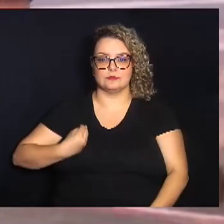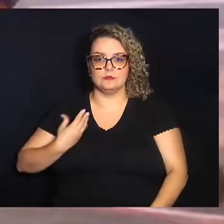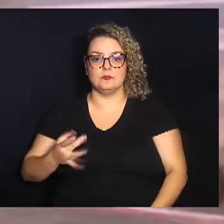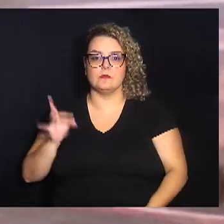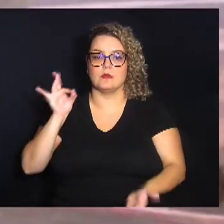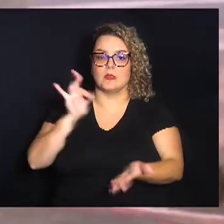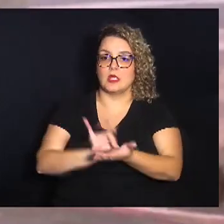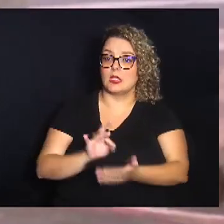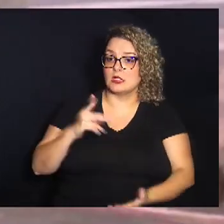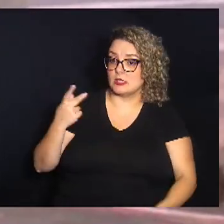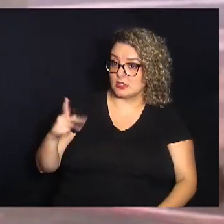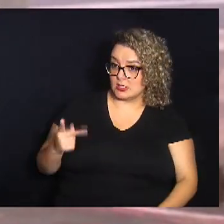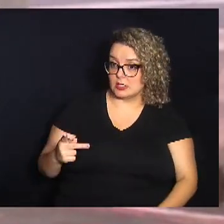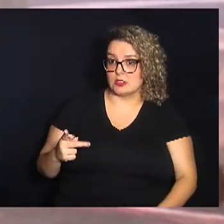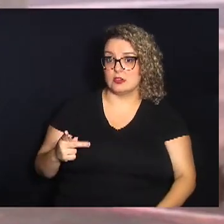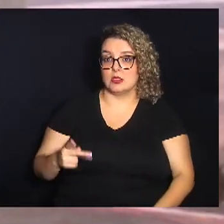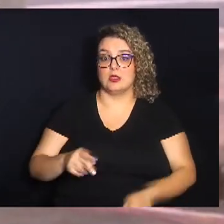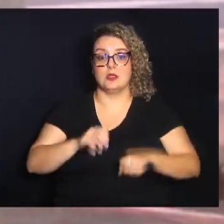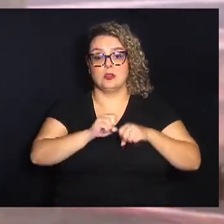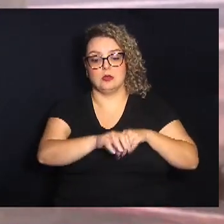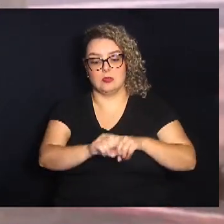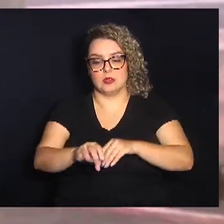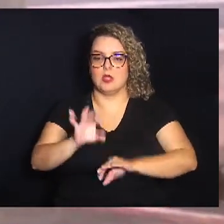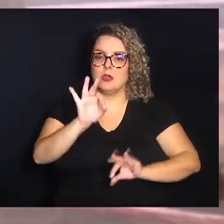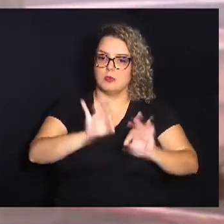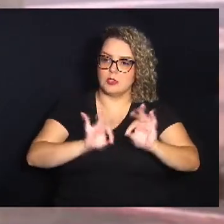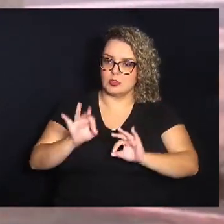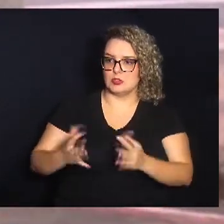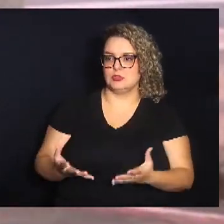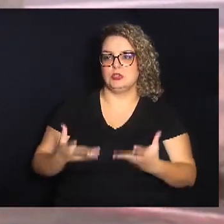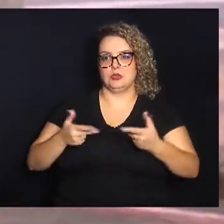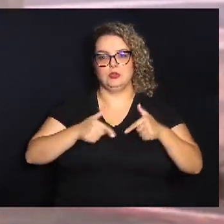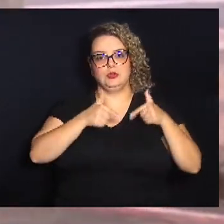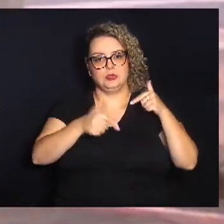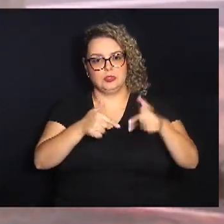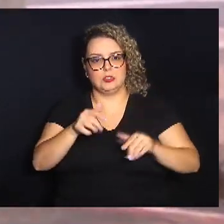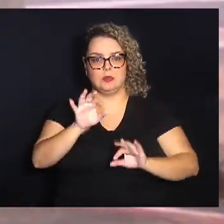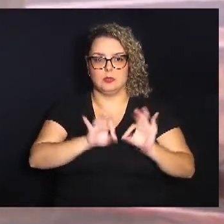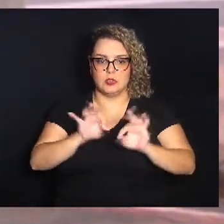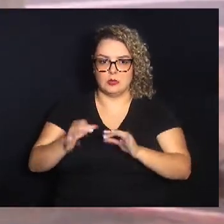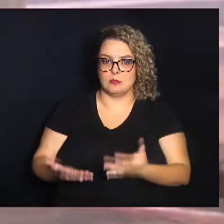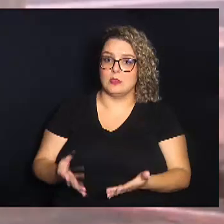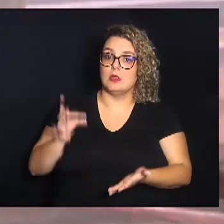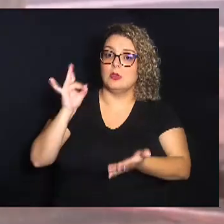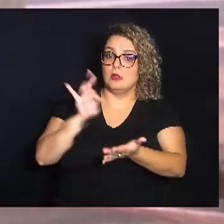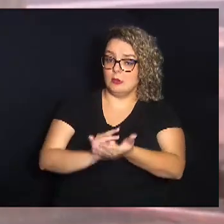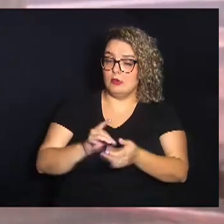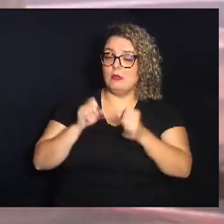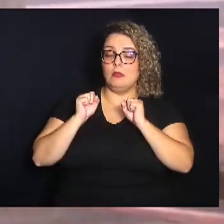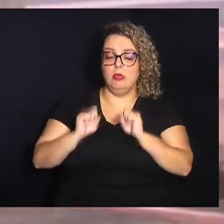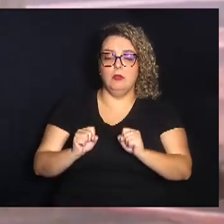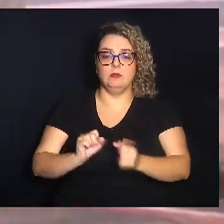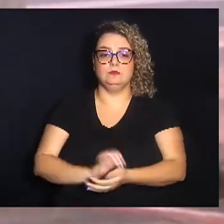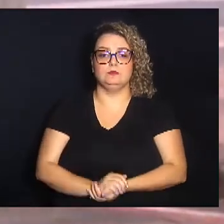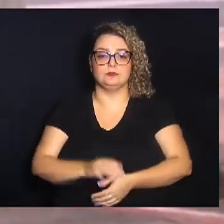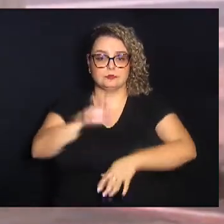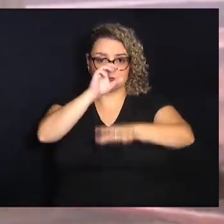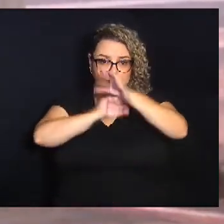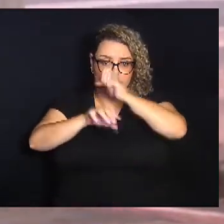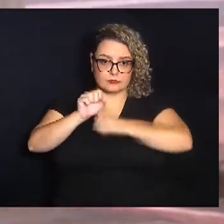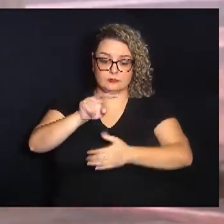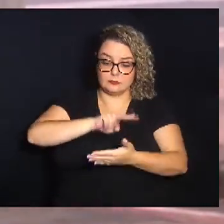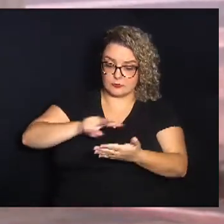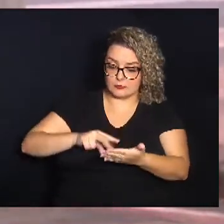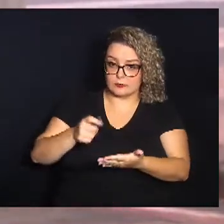realidade dela, é que o ensino é projetado e todo o trabalho é organizado para que realmente ela possa aprender a ler e